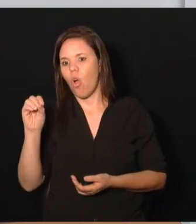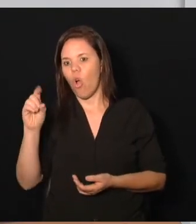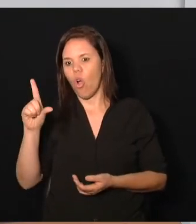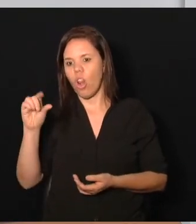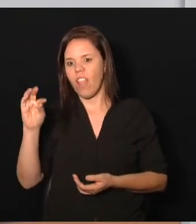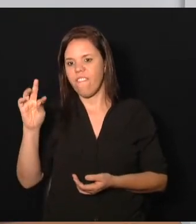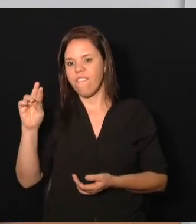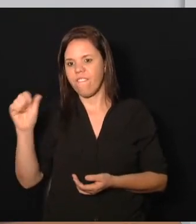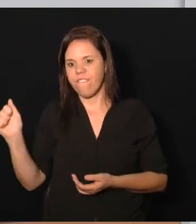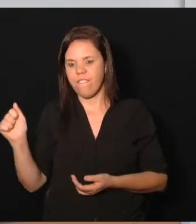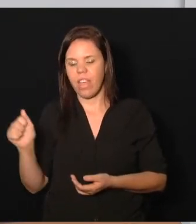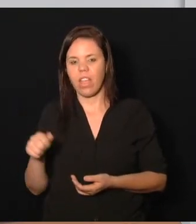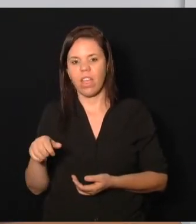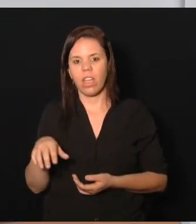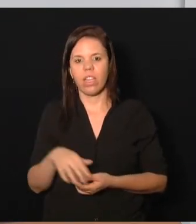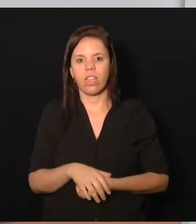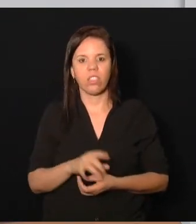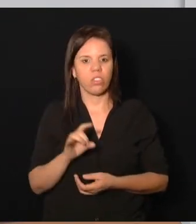Oliveira ouvinte só?